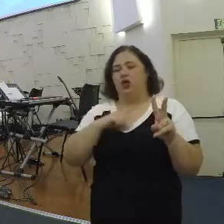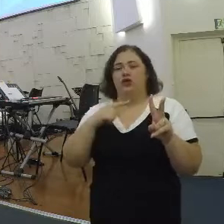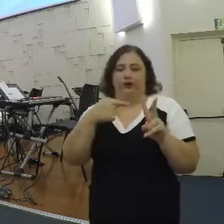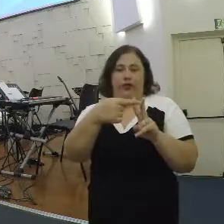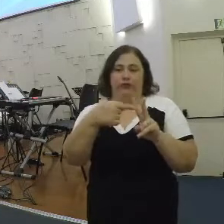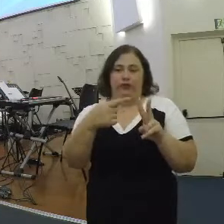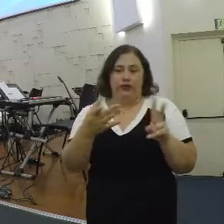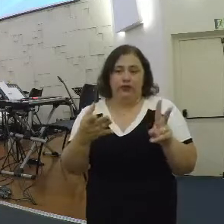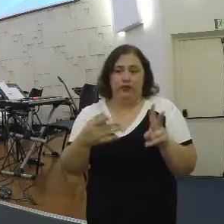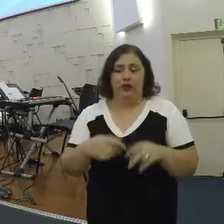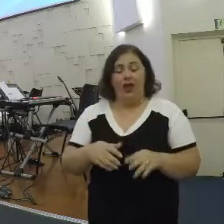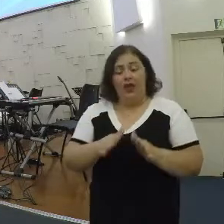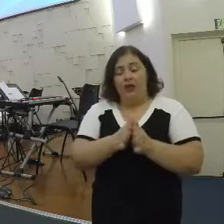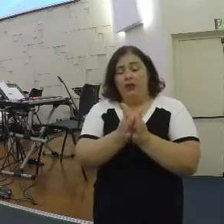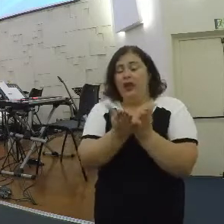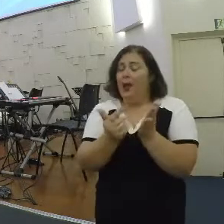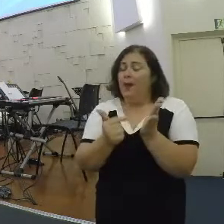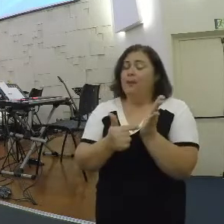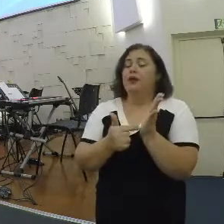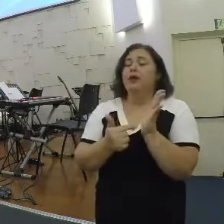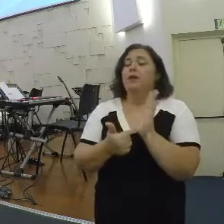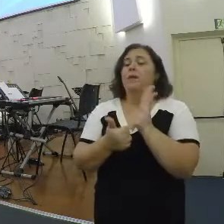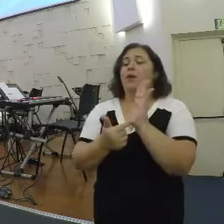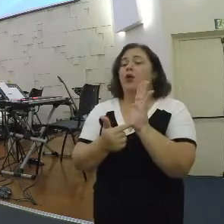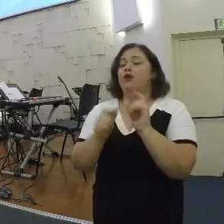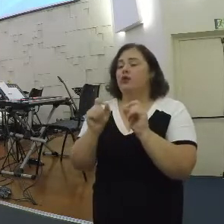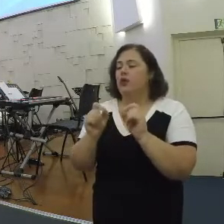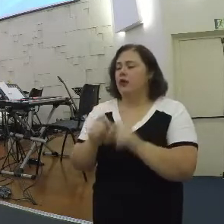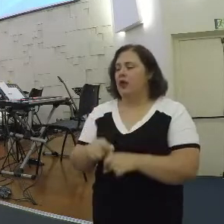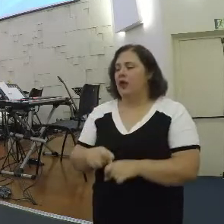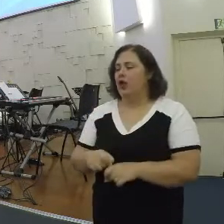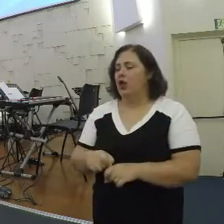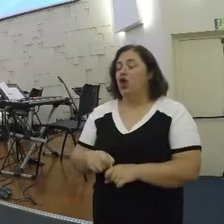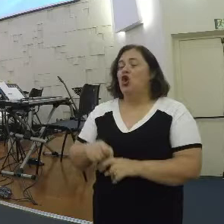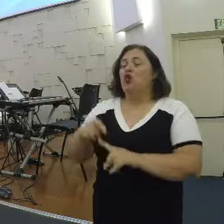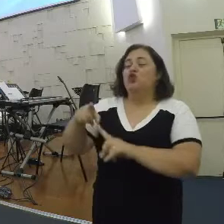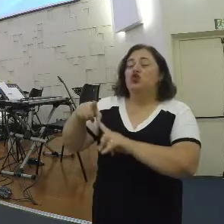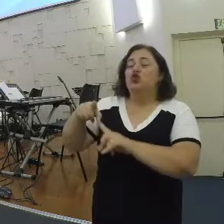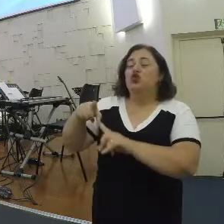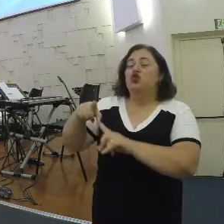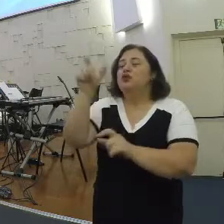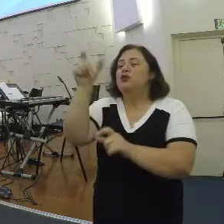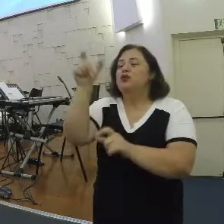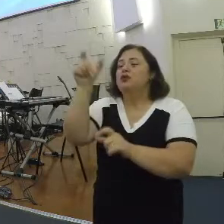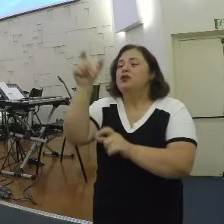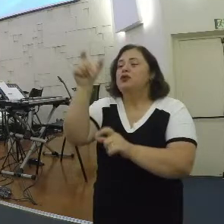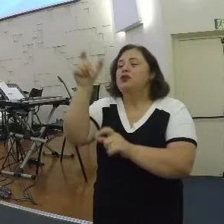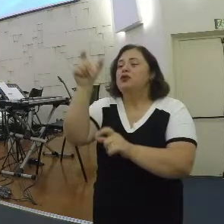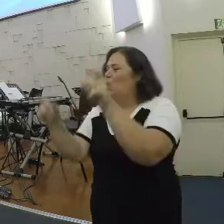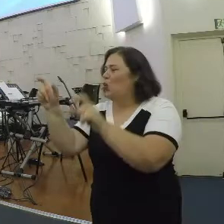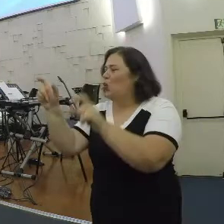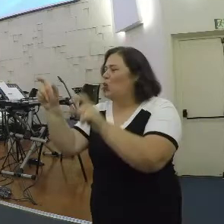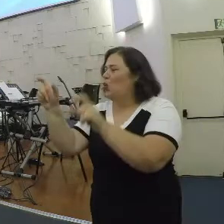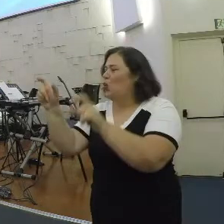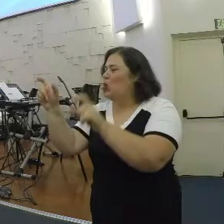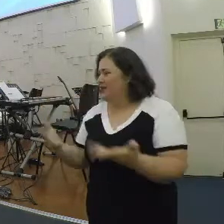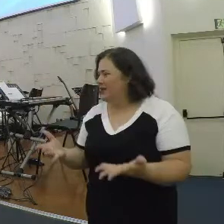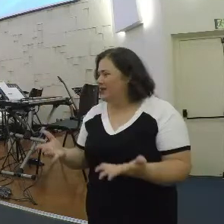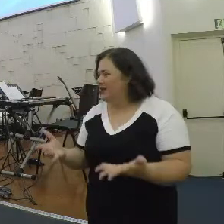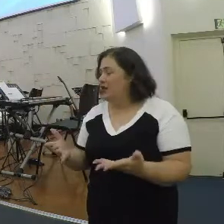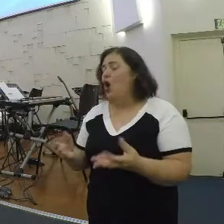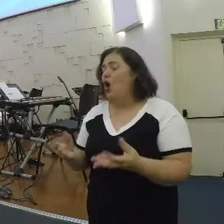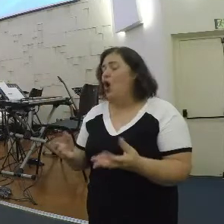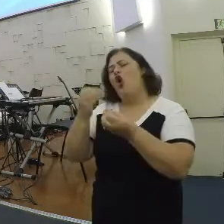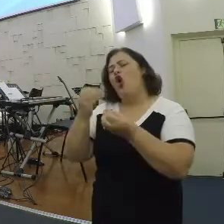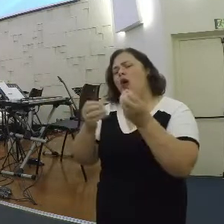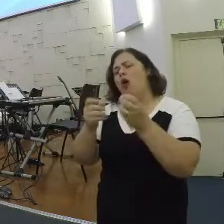está apresentando, meus irmãos, na verdade são os tipos de ouvintes. São aqueles que